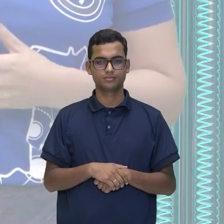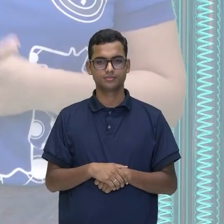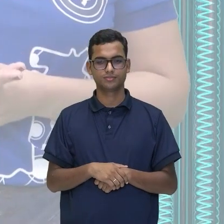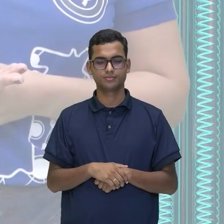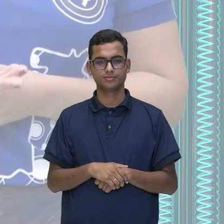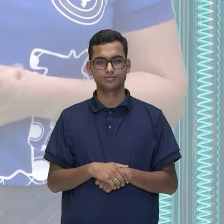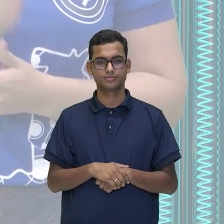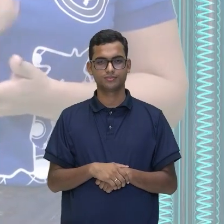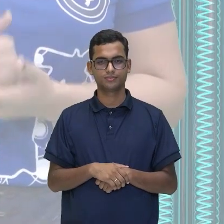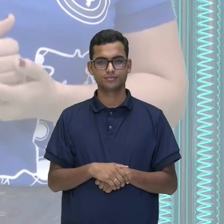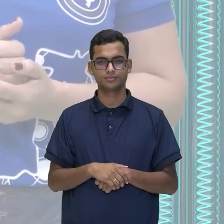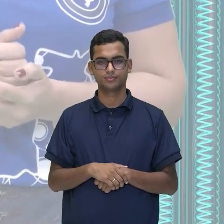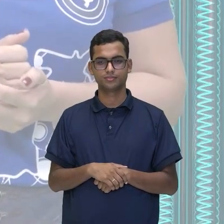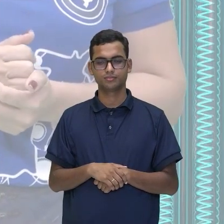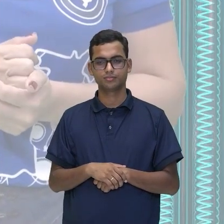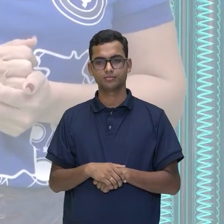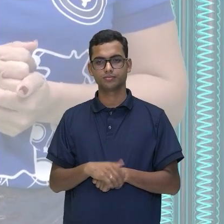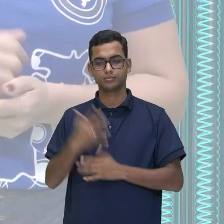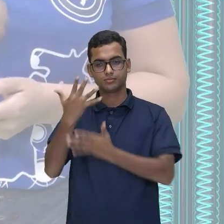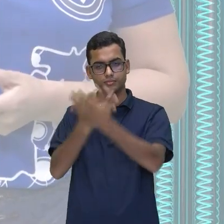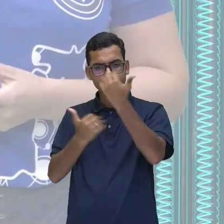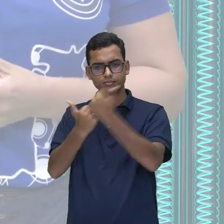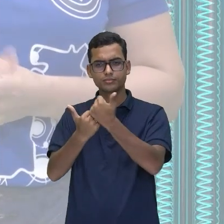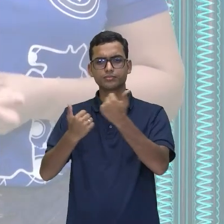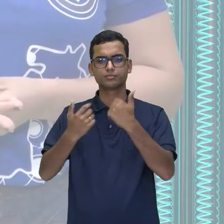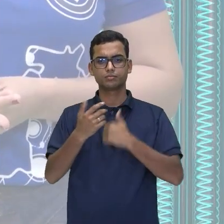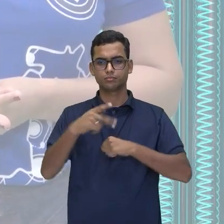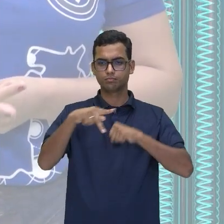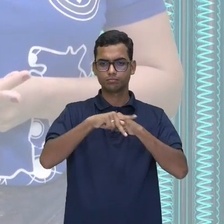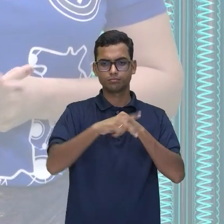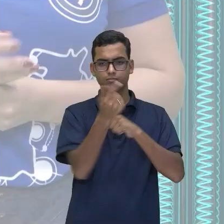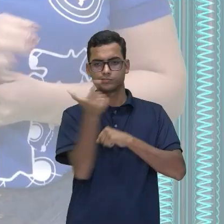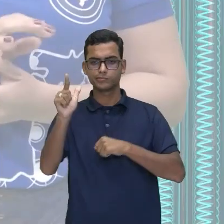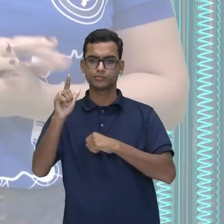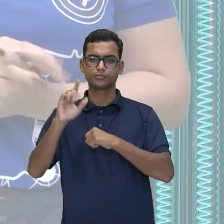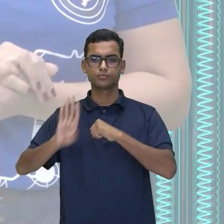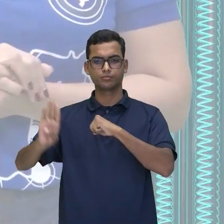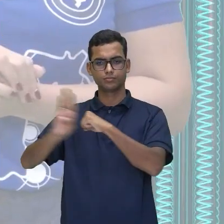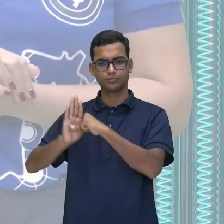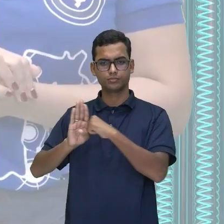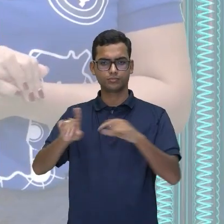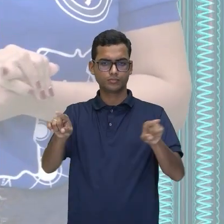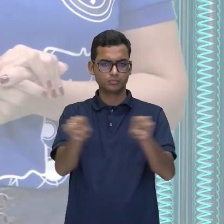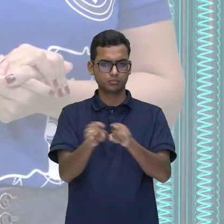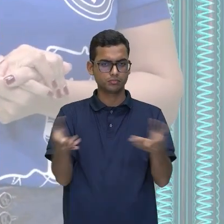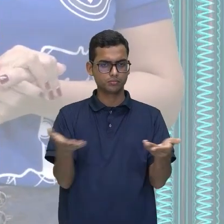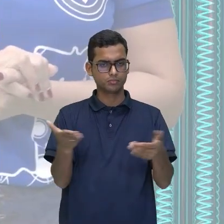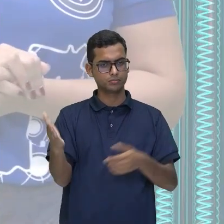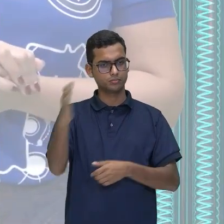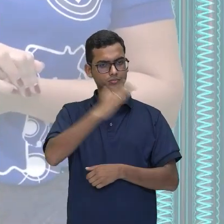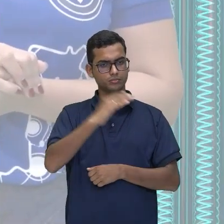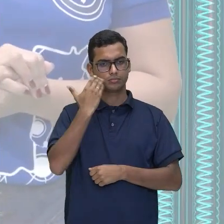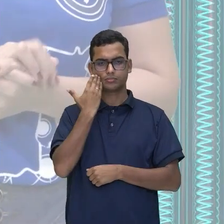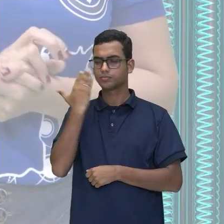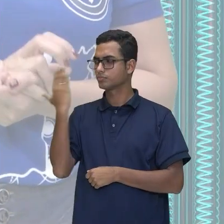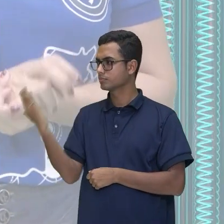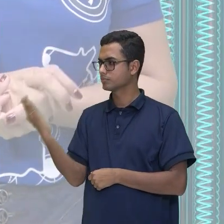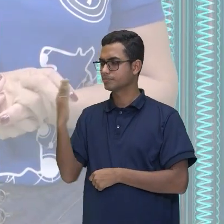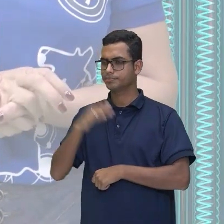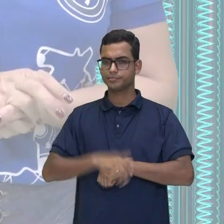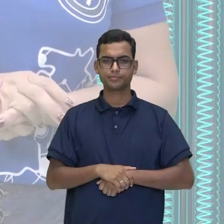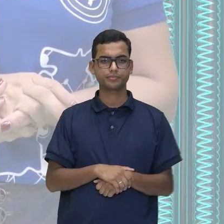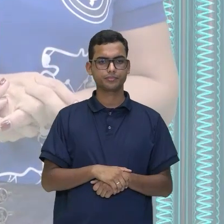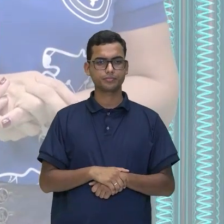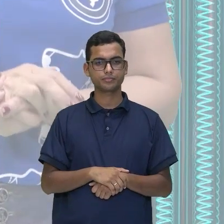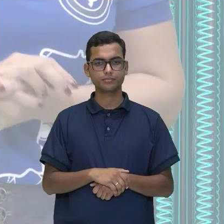substituindo ou sendo substituído por outro substantivo, no caso. Vejam comigo aqui. Então, o